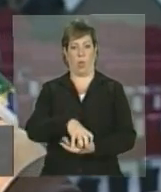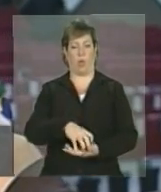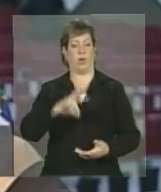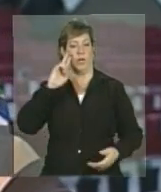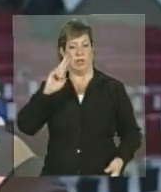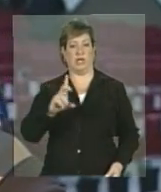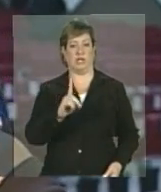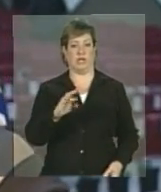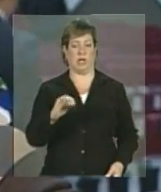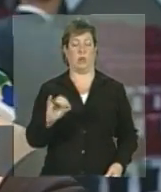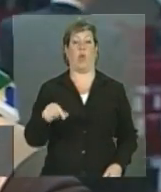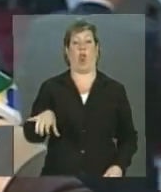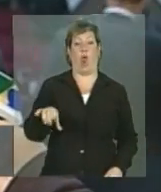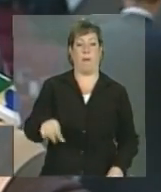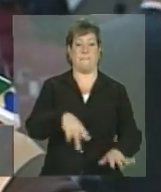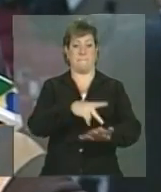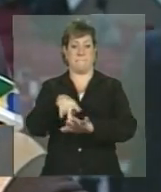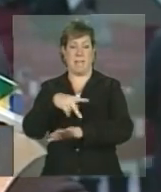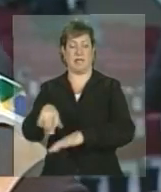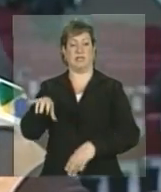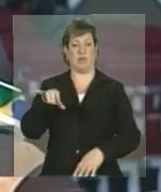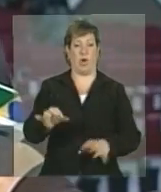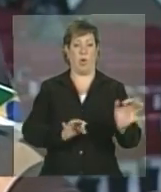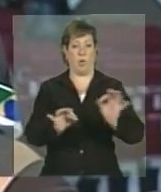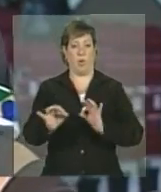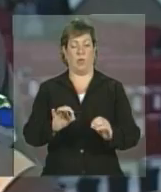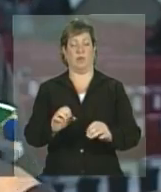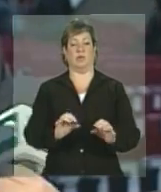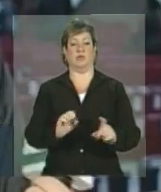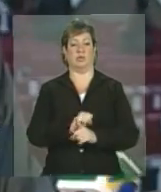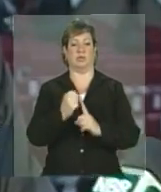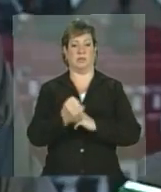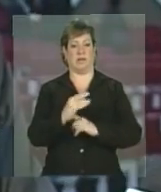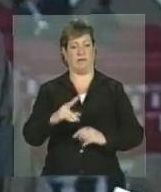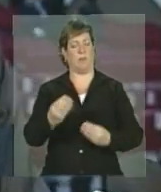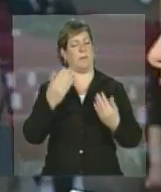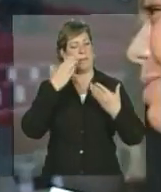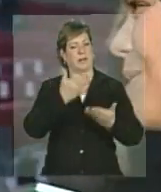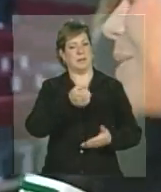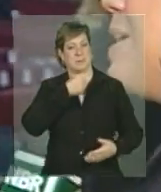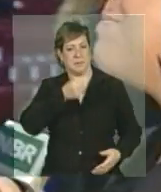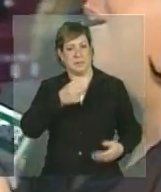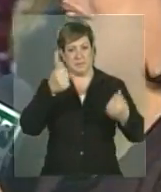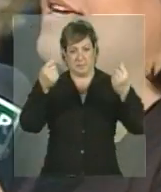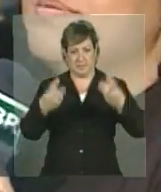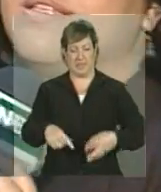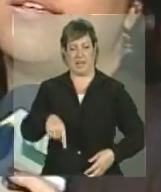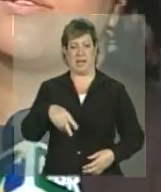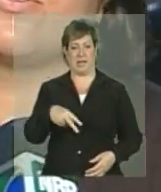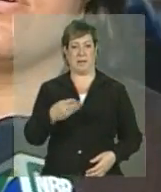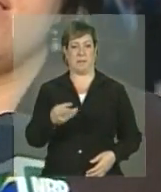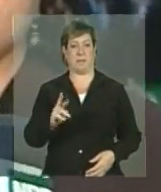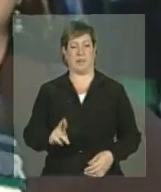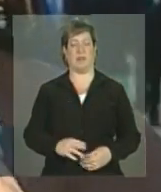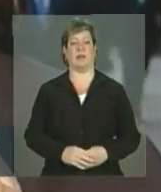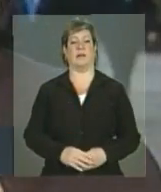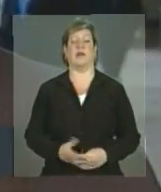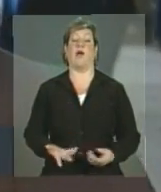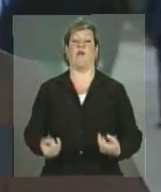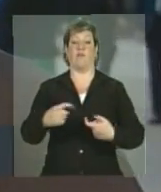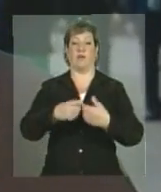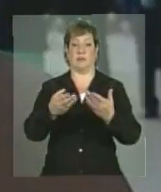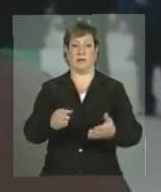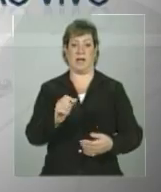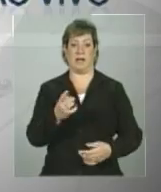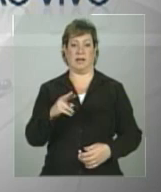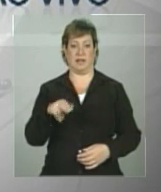por 9 países e 9 organizações da sociedade civil. Muito obrigada pela sua participação na NBR, ministro. Voltamos